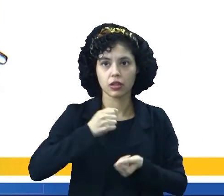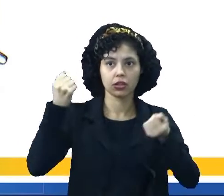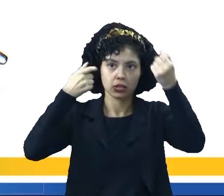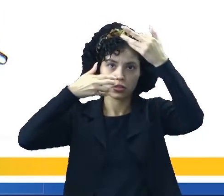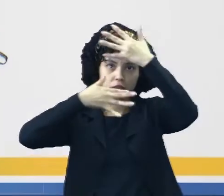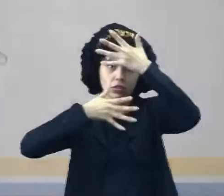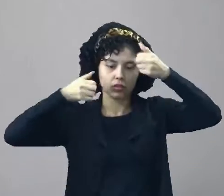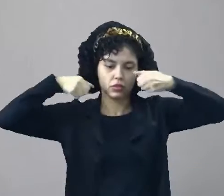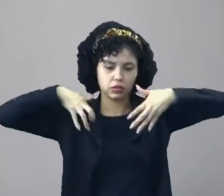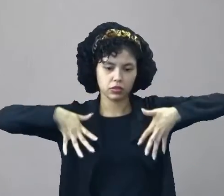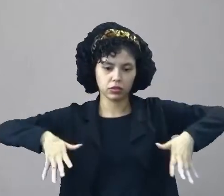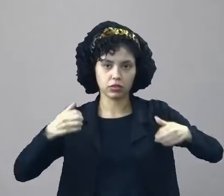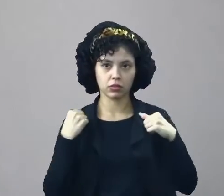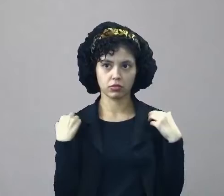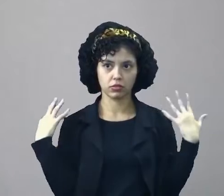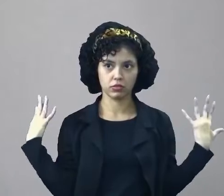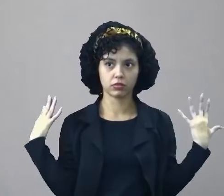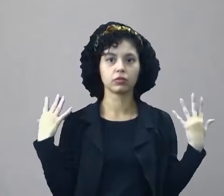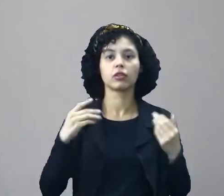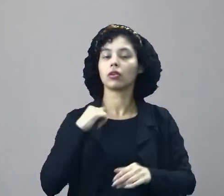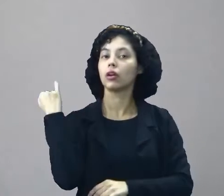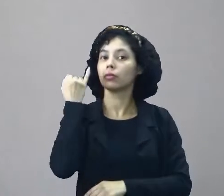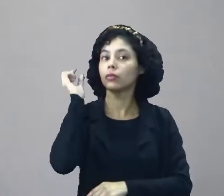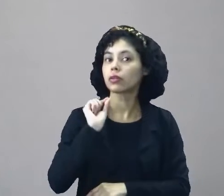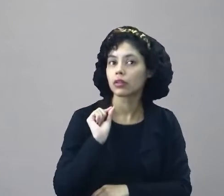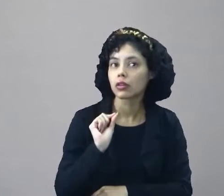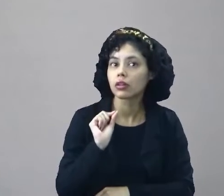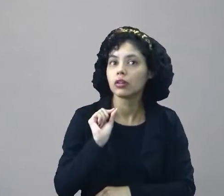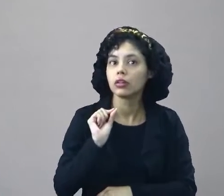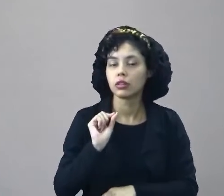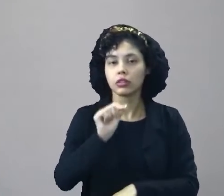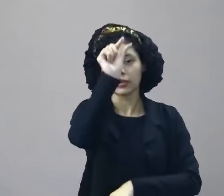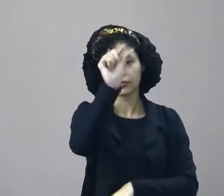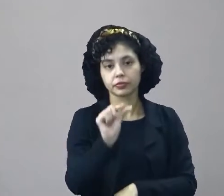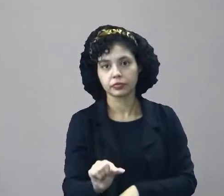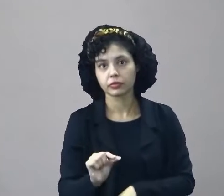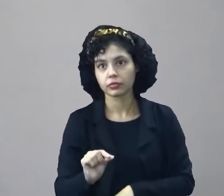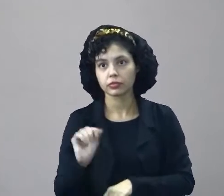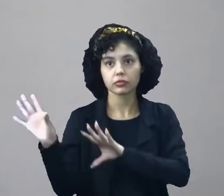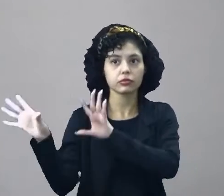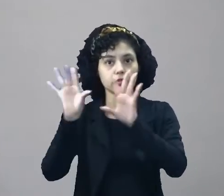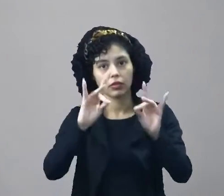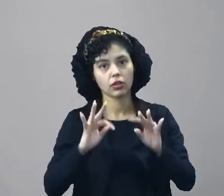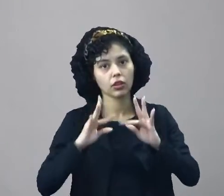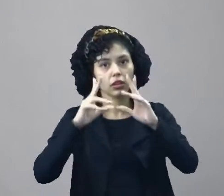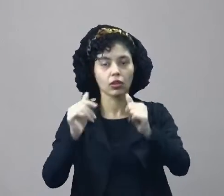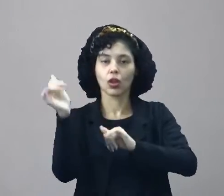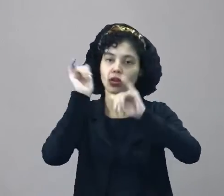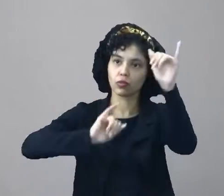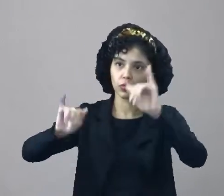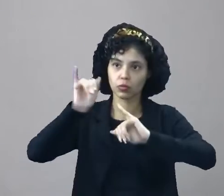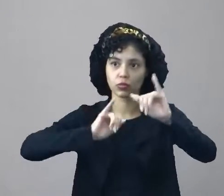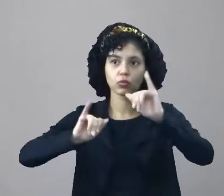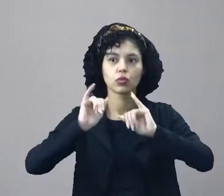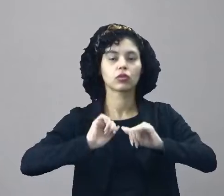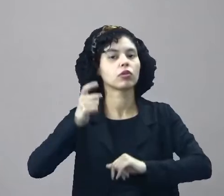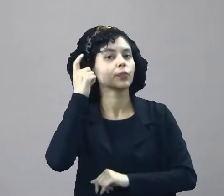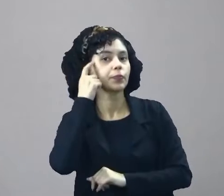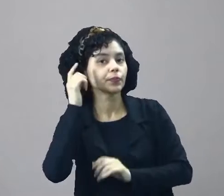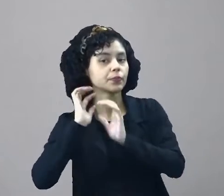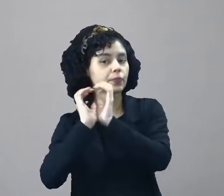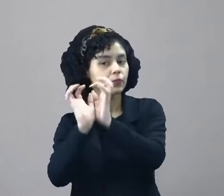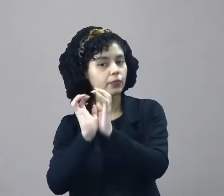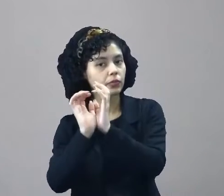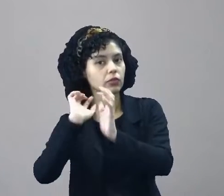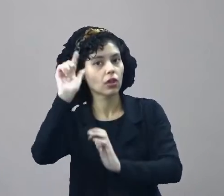todo o corpo. Então, a principal função dessa medula espinhal é de levar toda e qualquer informação que vem do cérebro